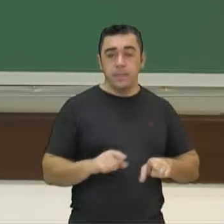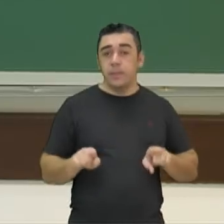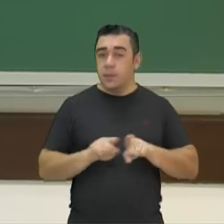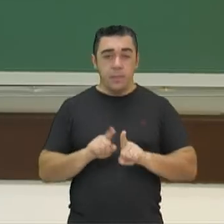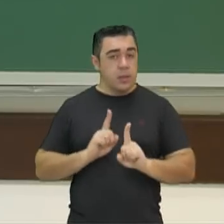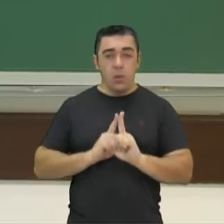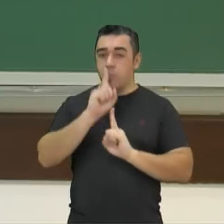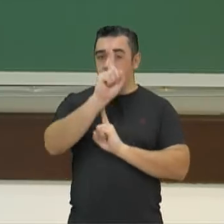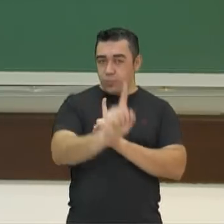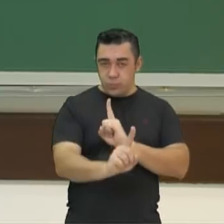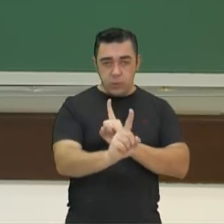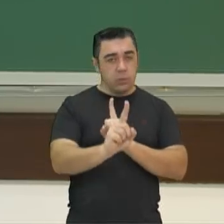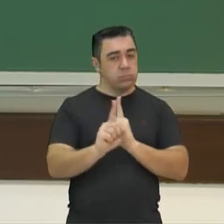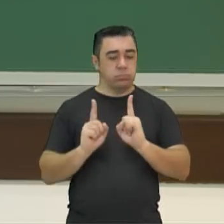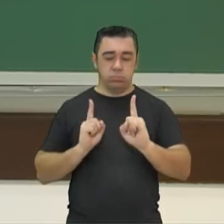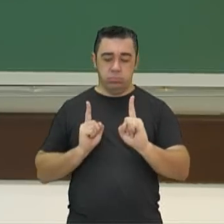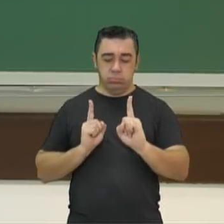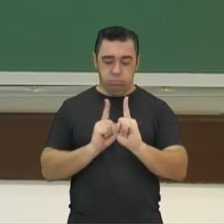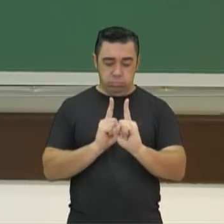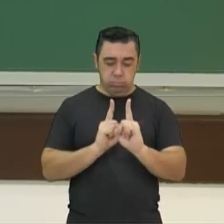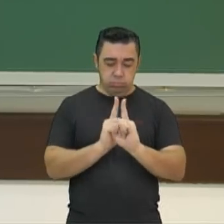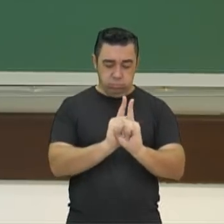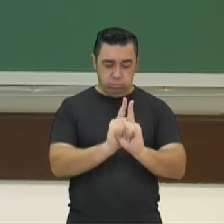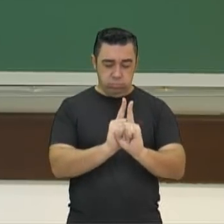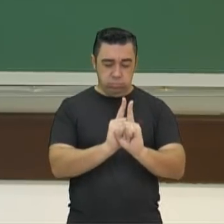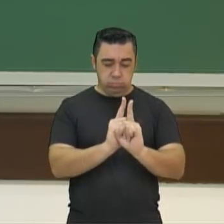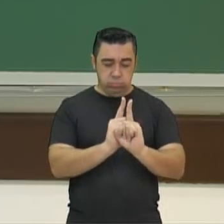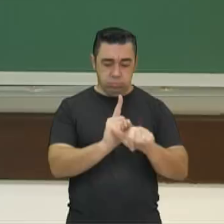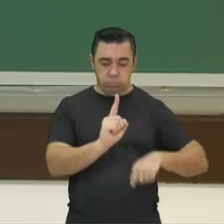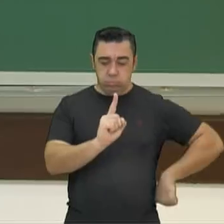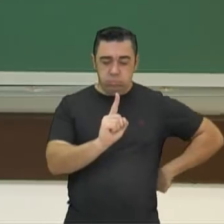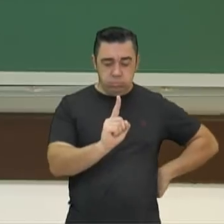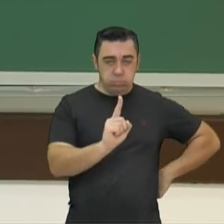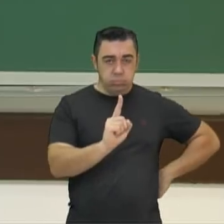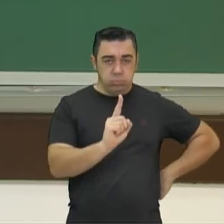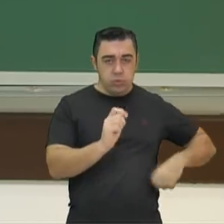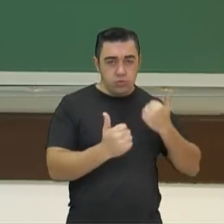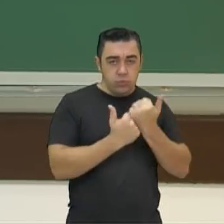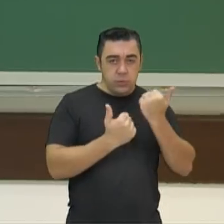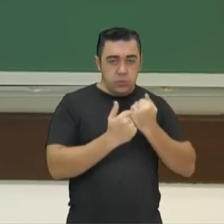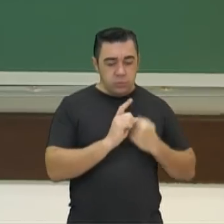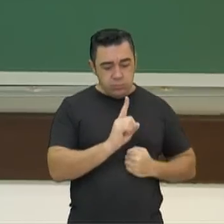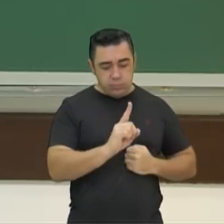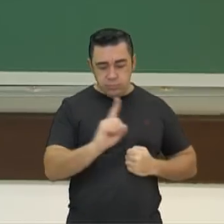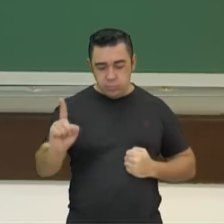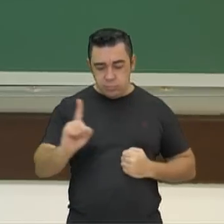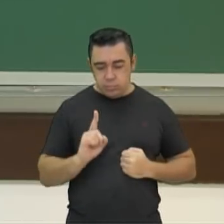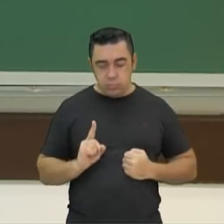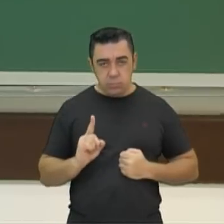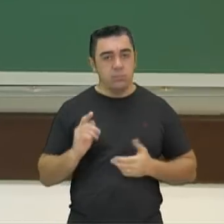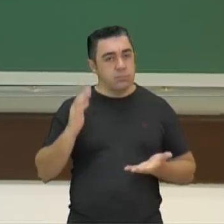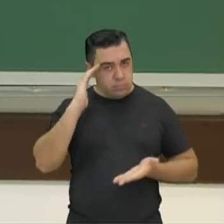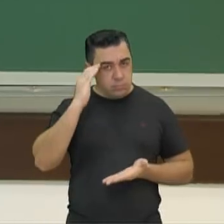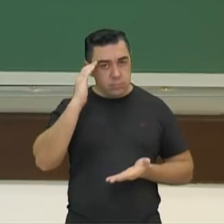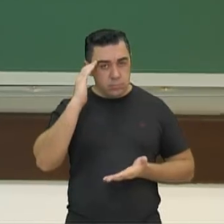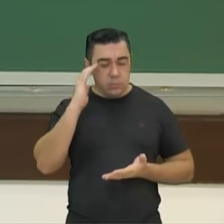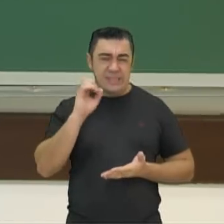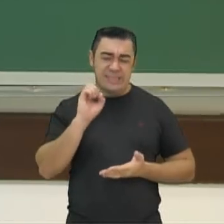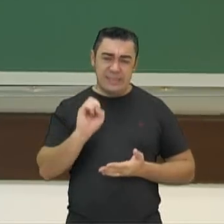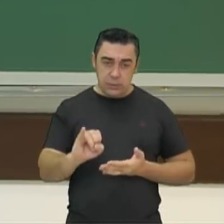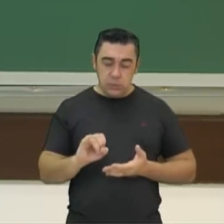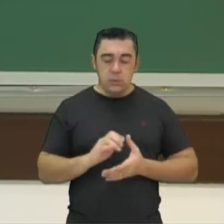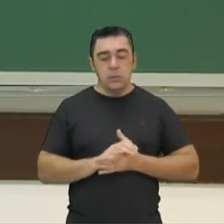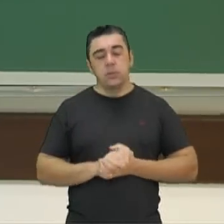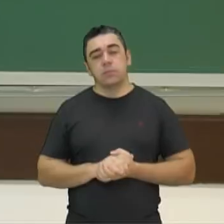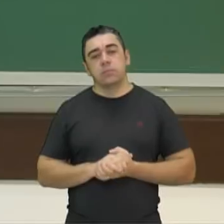cima do outro. Então, ele vai capturar e vai ficar na casa do adversário que ele capturou. Ou se tiver uma